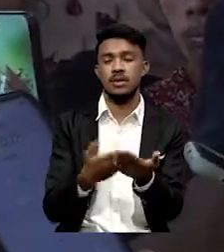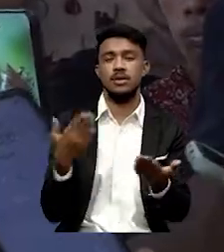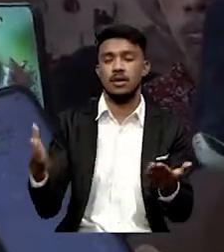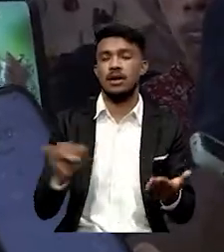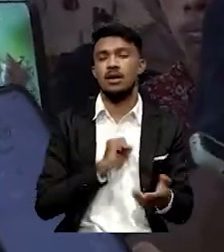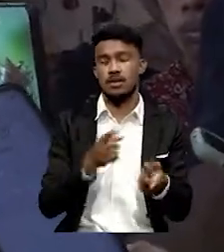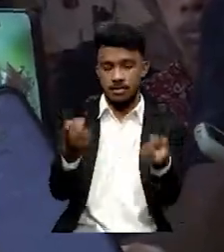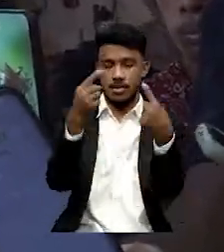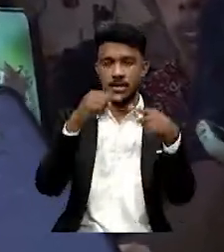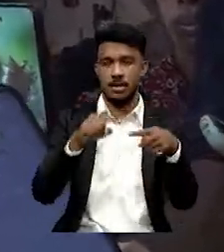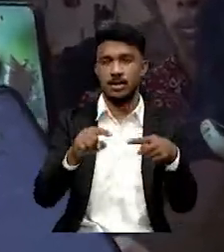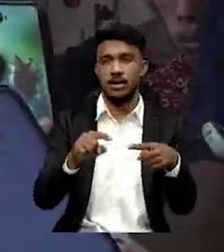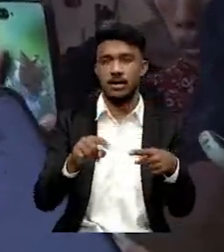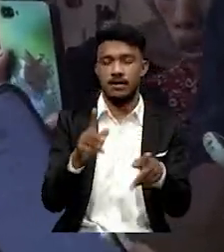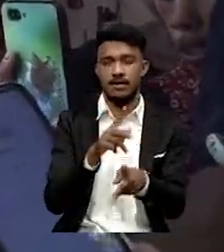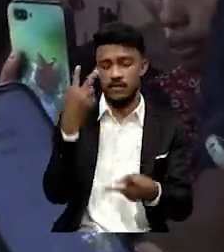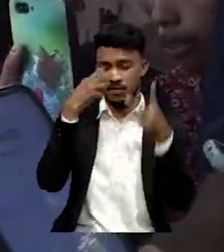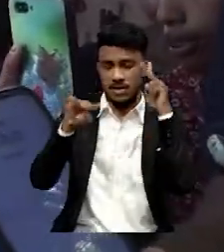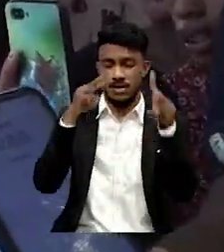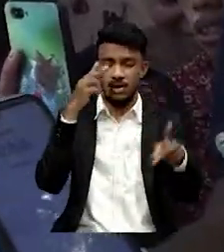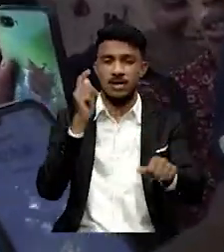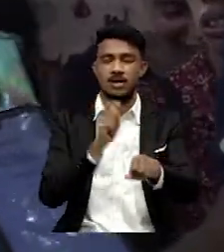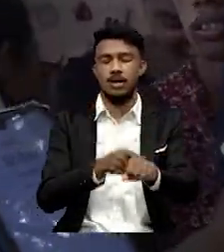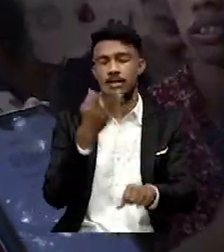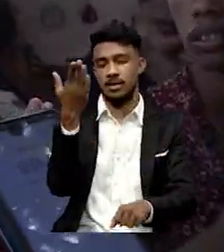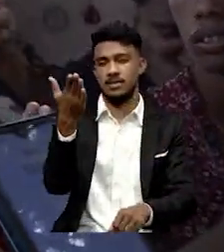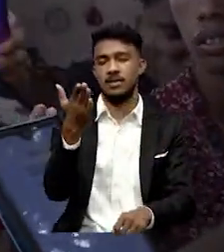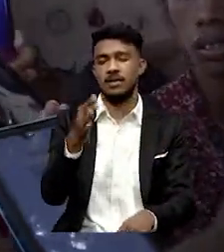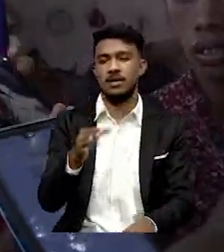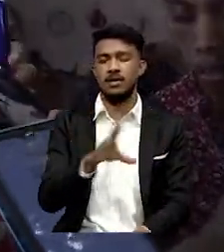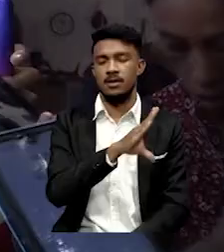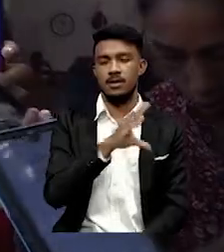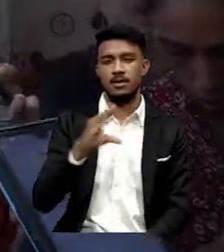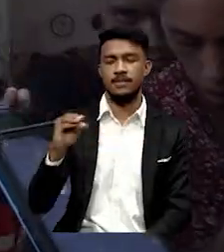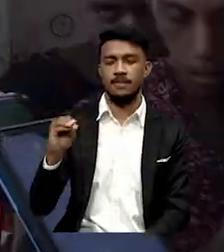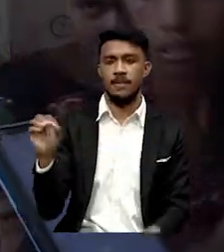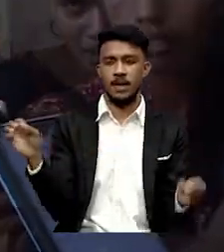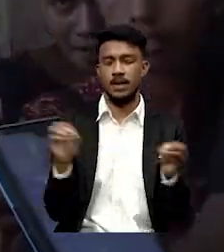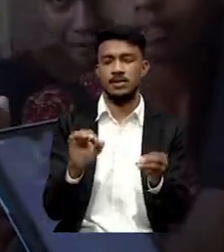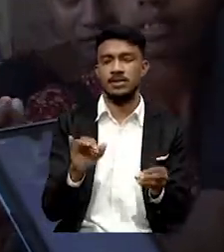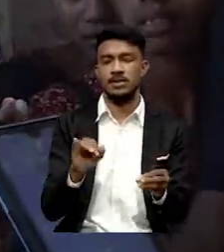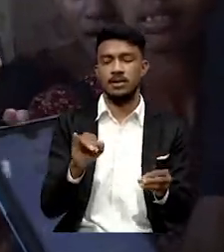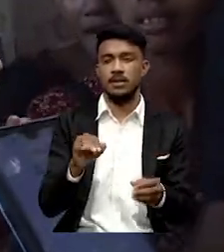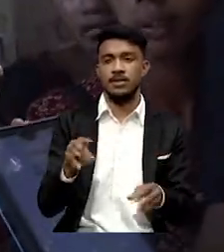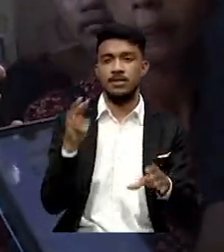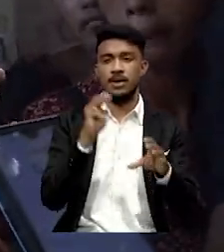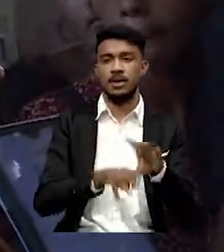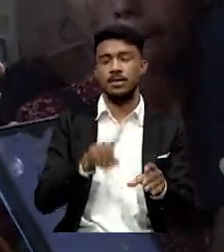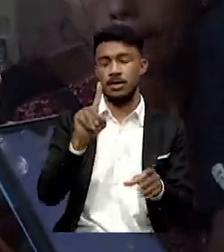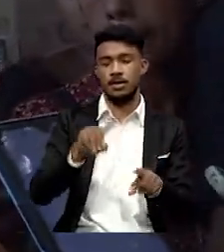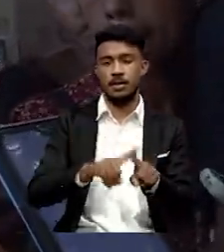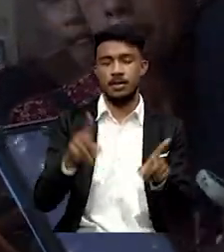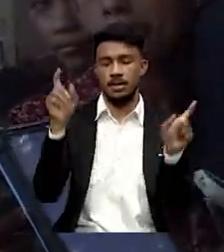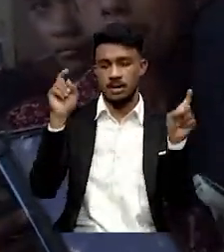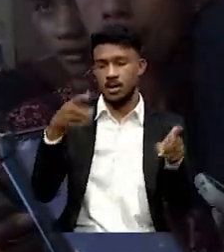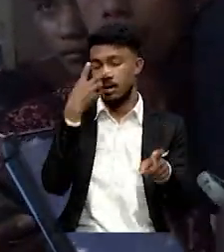né? Visita momento na banda. E lá os mercados da NED tem que haver de